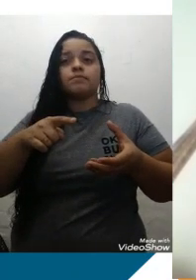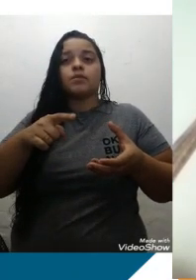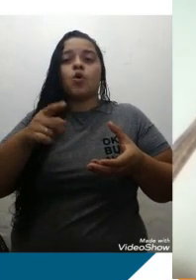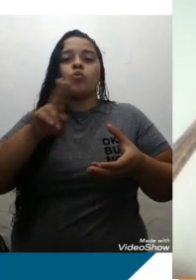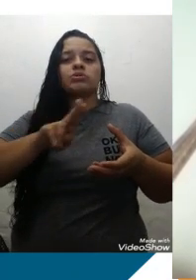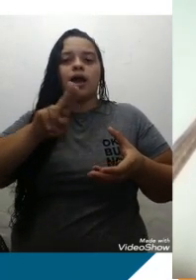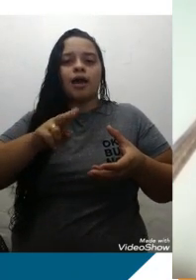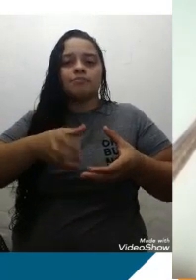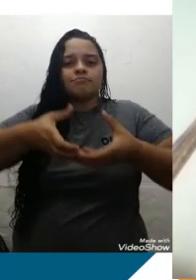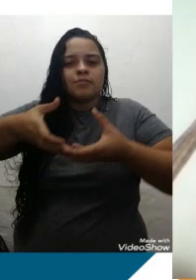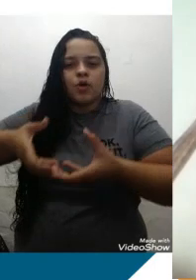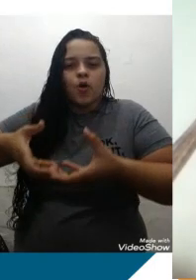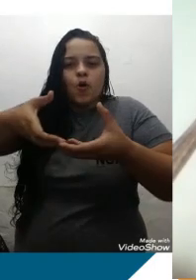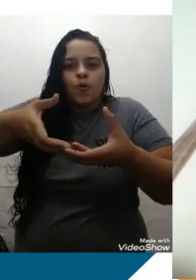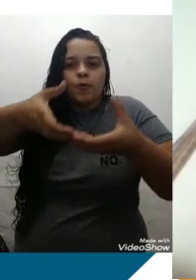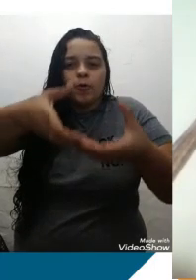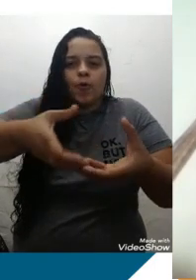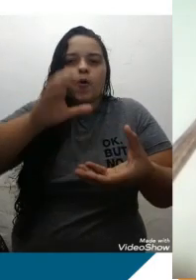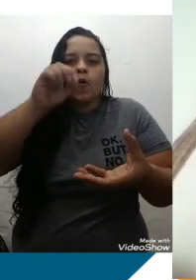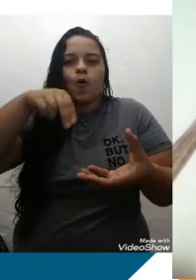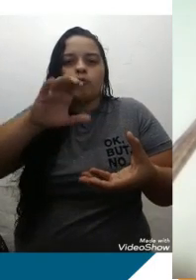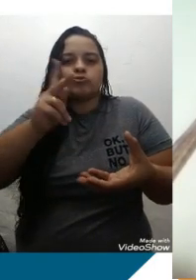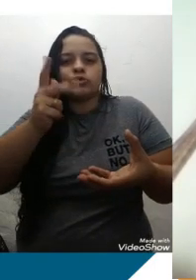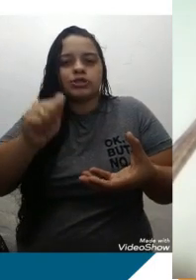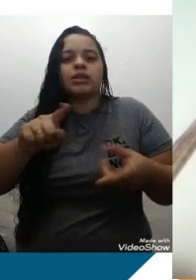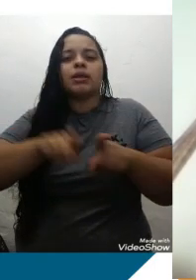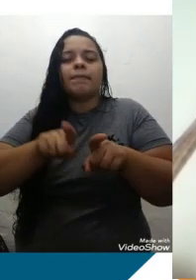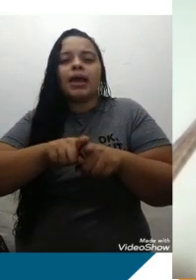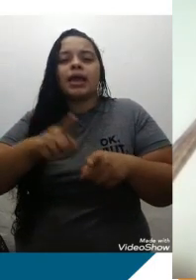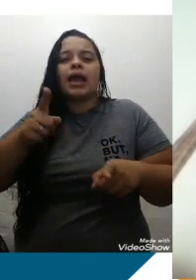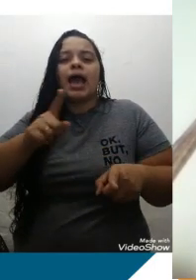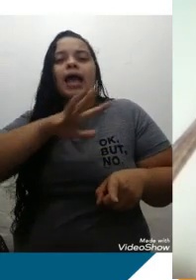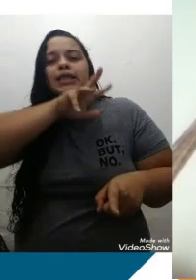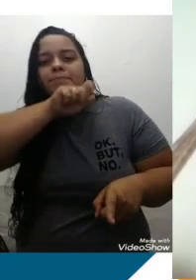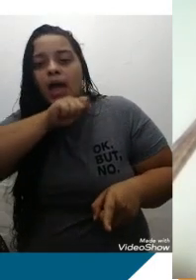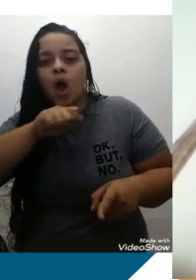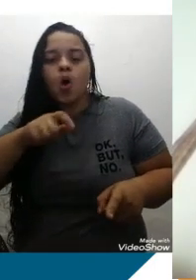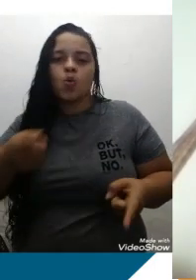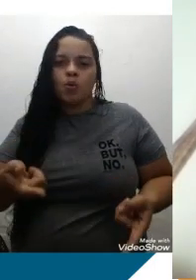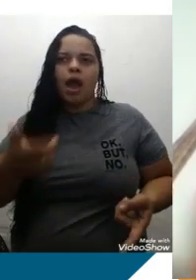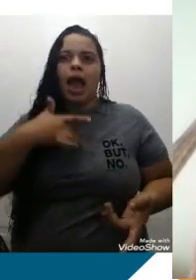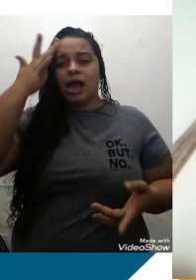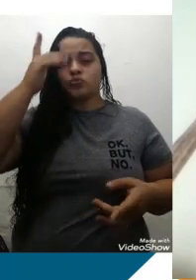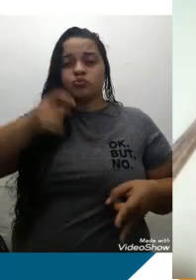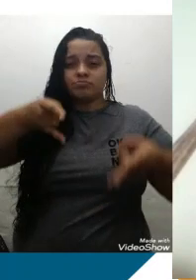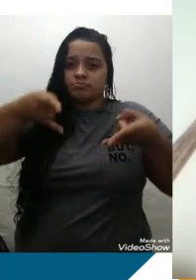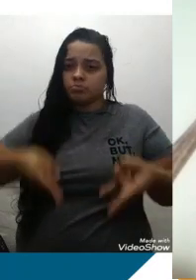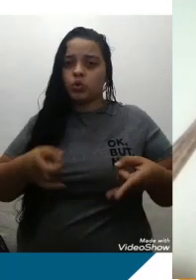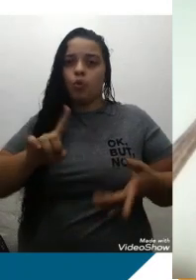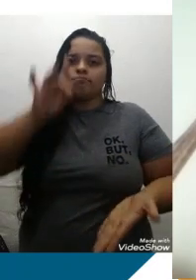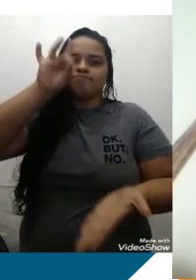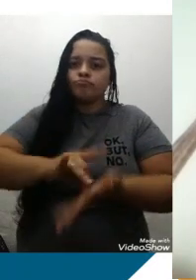utilizava conchas e outros restos de animais e provavelmente tinha algum sentido funerário. A gente não sabe exatamente para que serviam esses